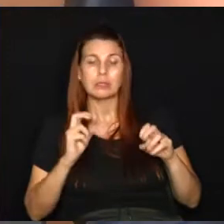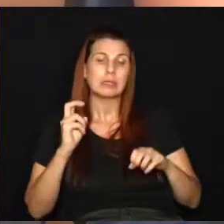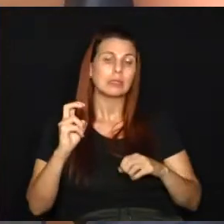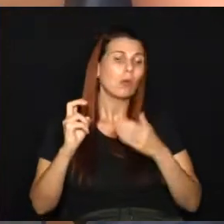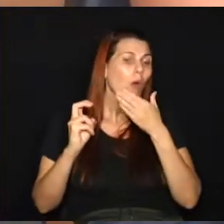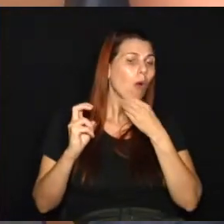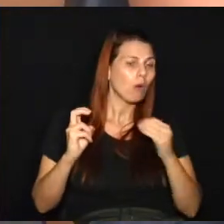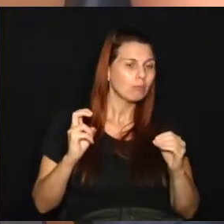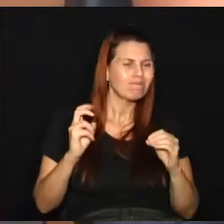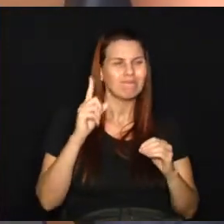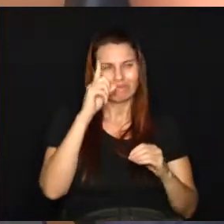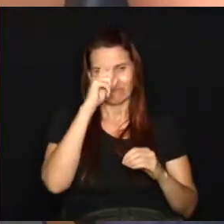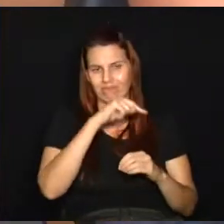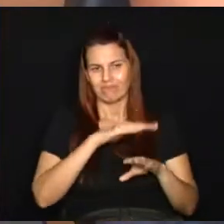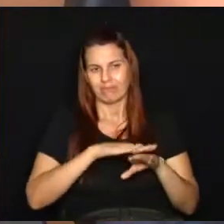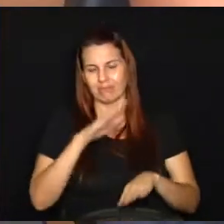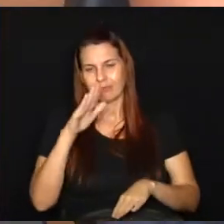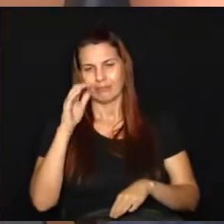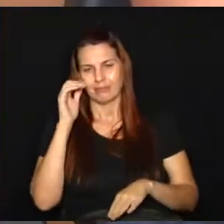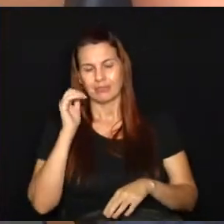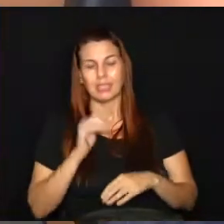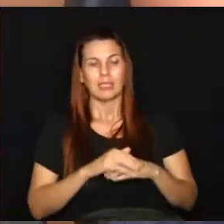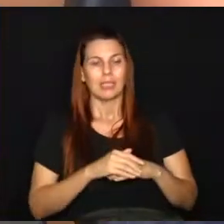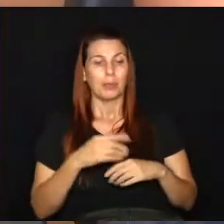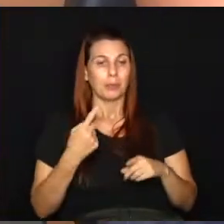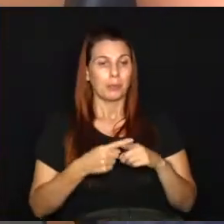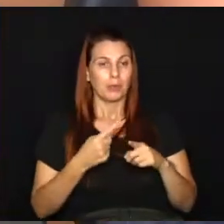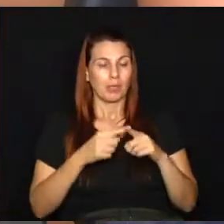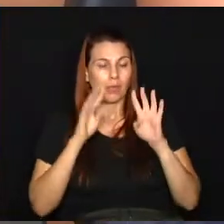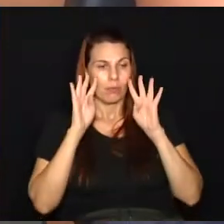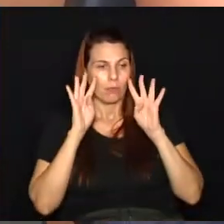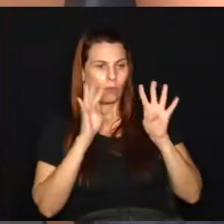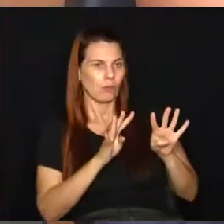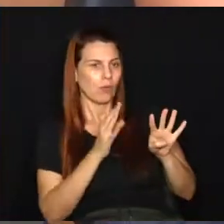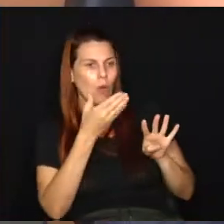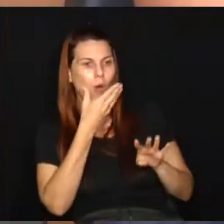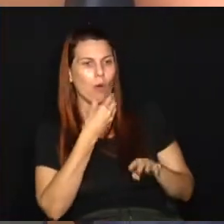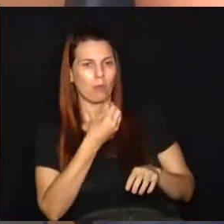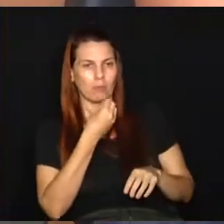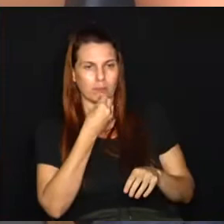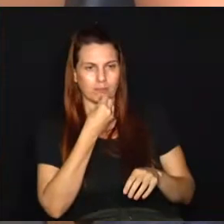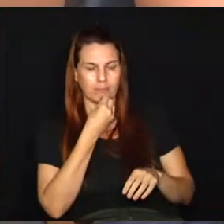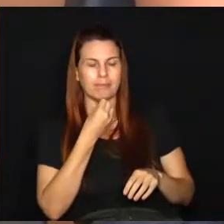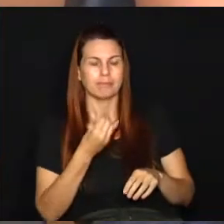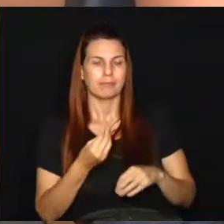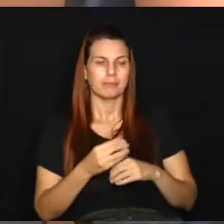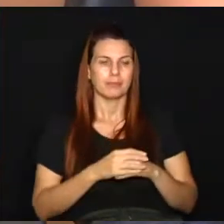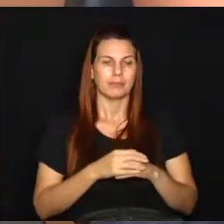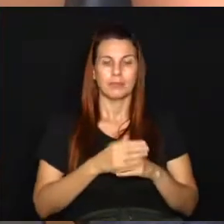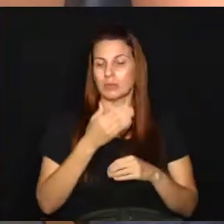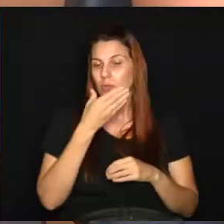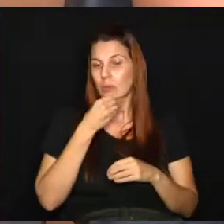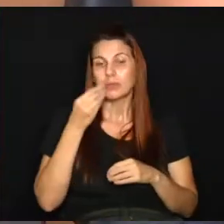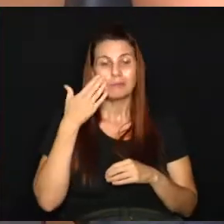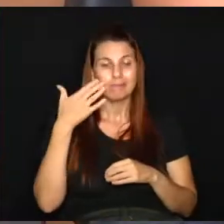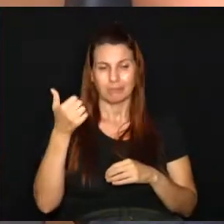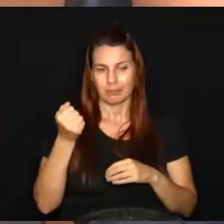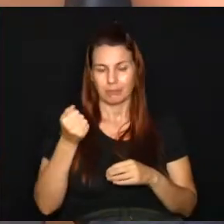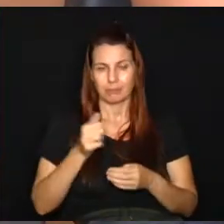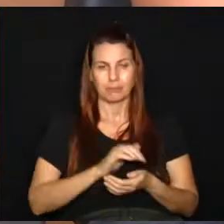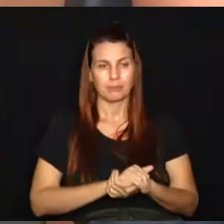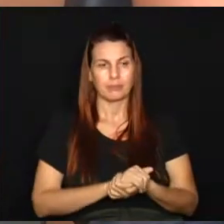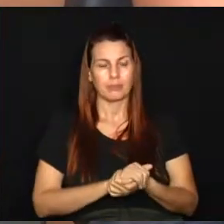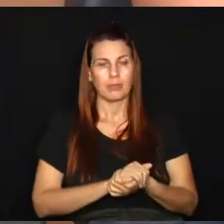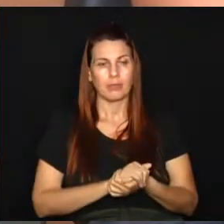É muito mais difícil, porque a maior visibilidade, os holofotes são todos voltados para os homens e principalmente para os homens brancos. A